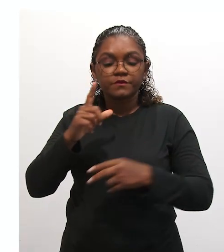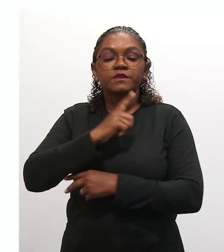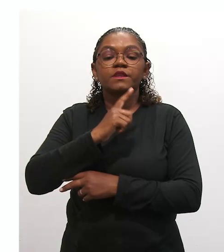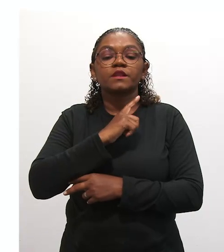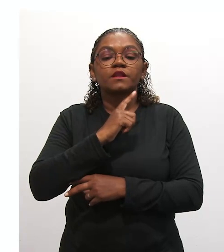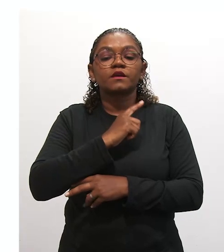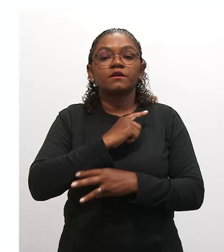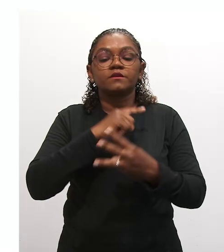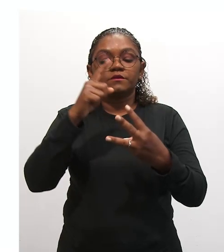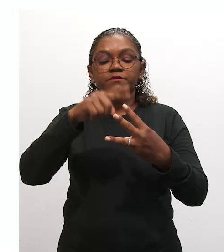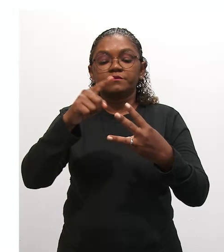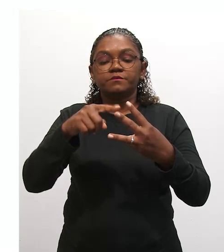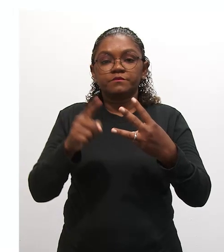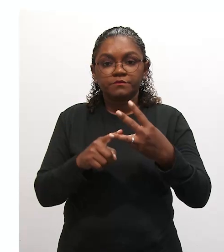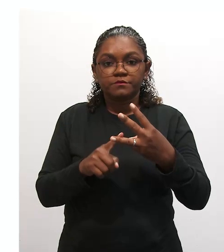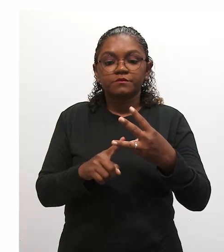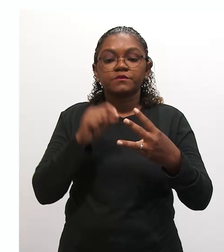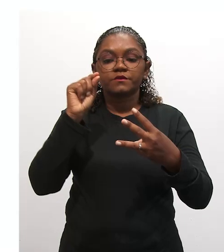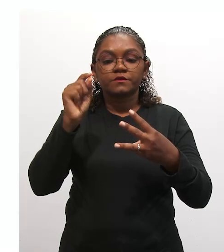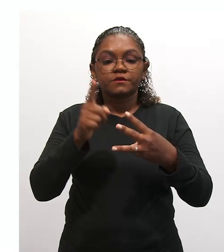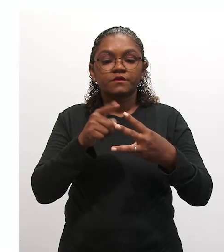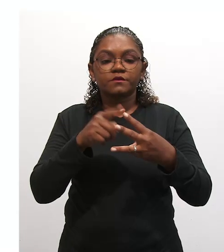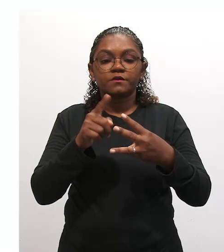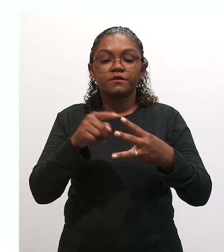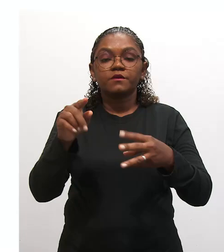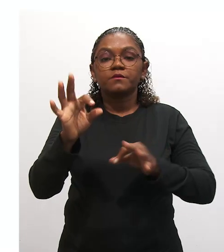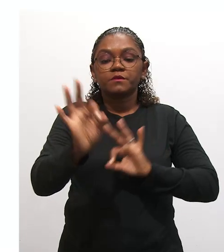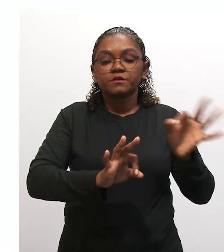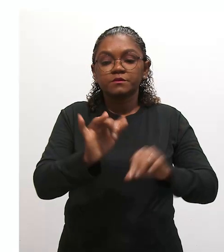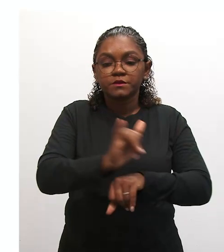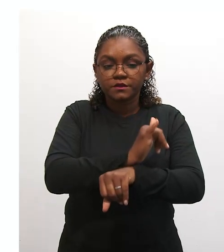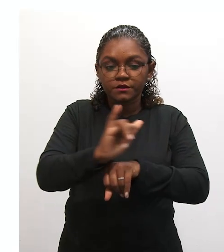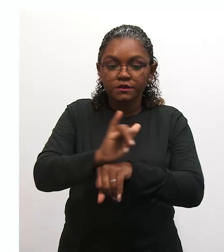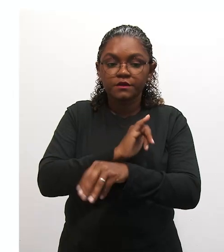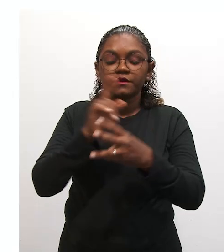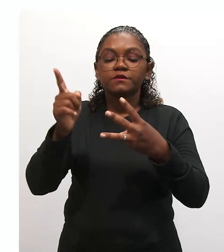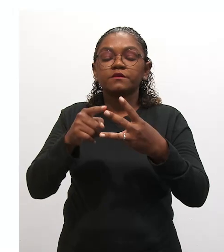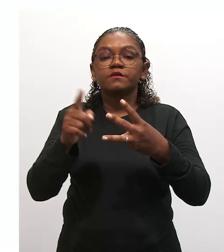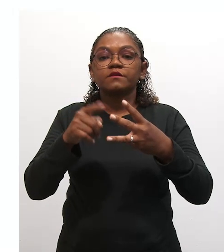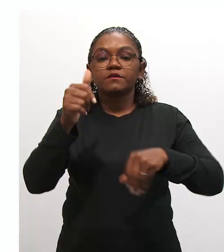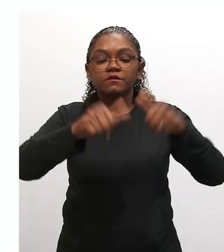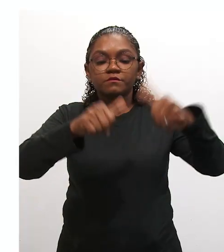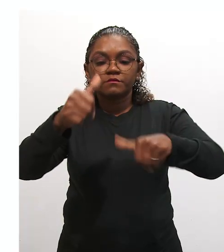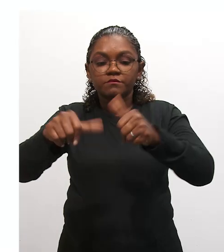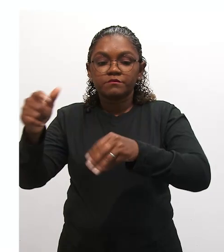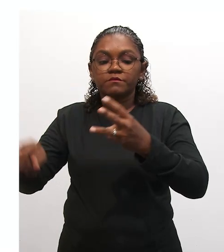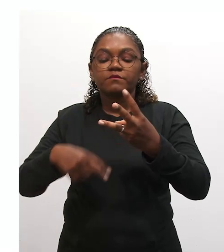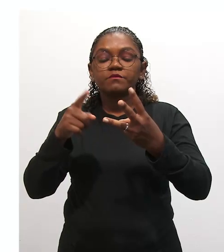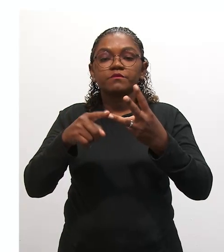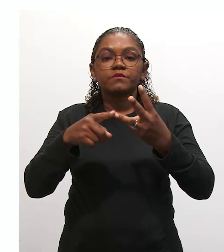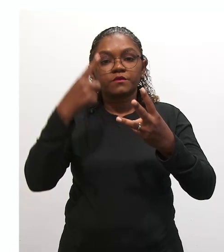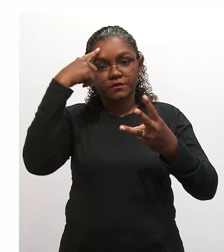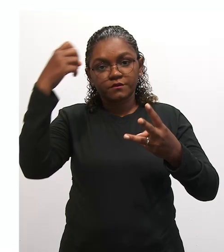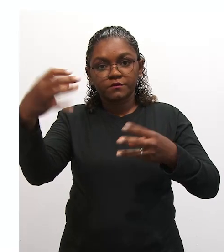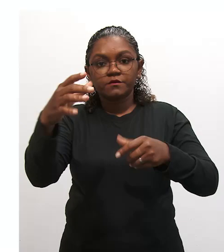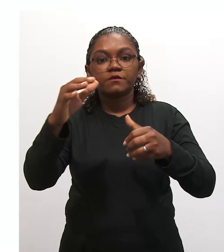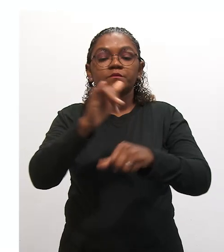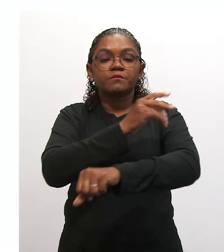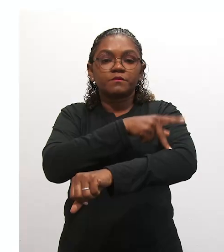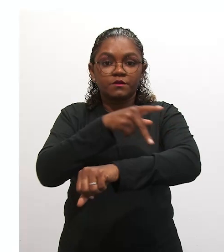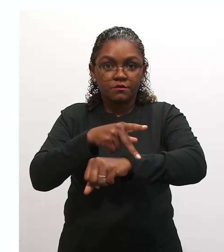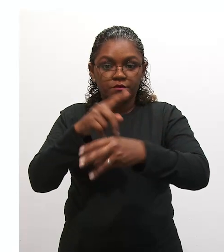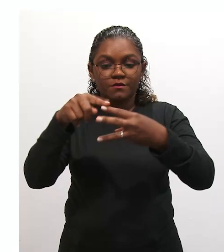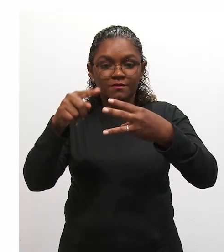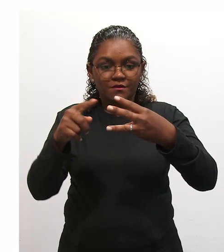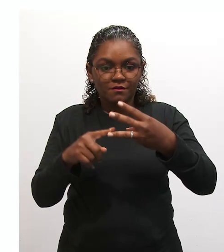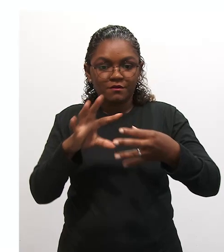3 pilares da gestão, tá? Planejamento estratégico, avaliação institucional e inovações pedagógicas. Esses